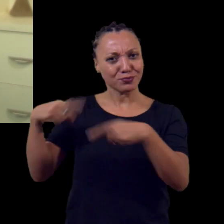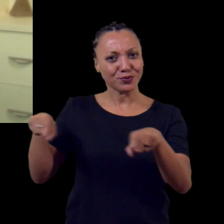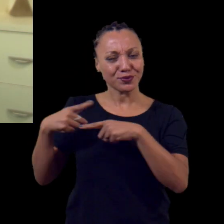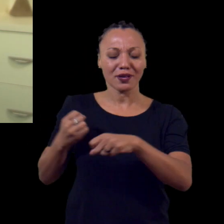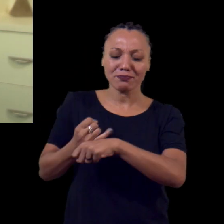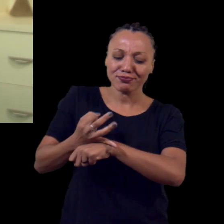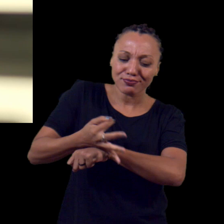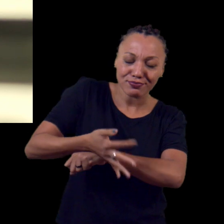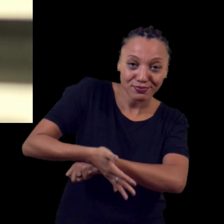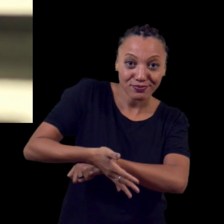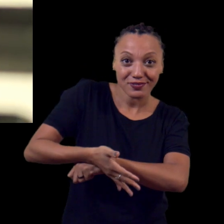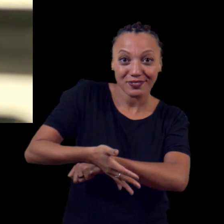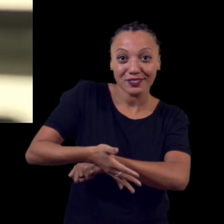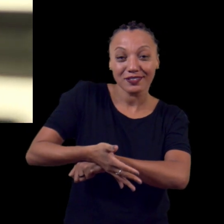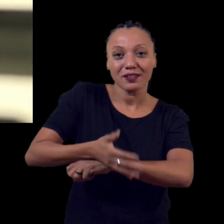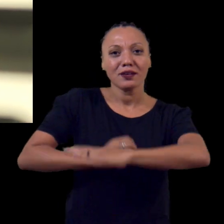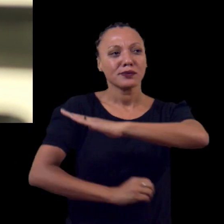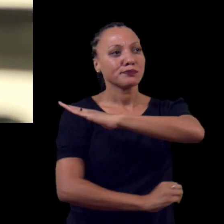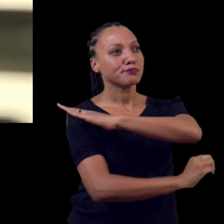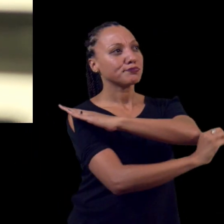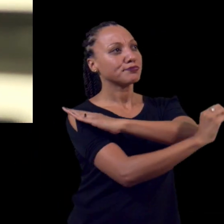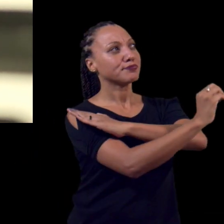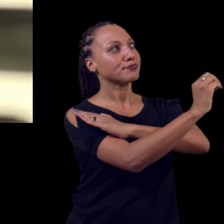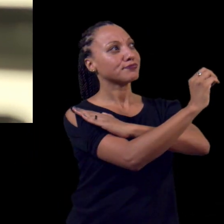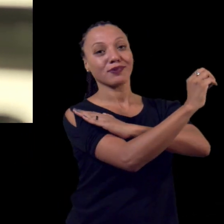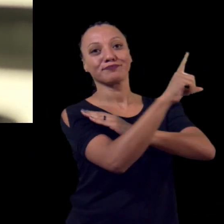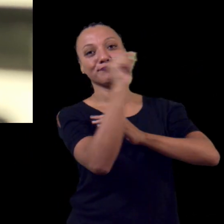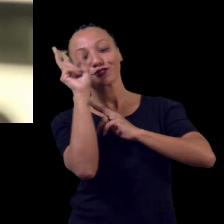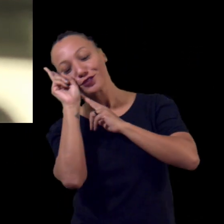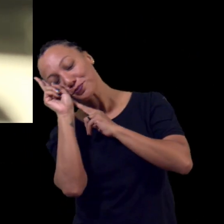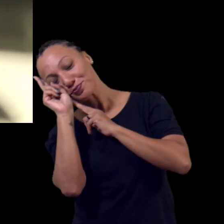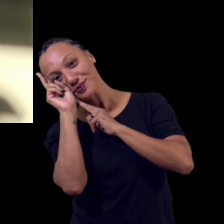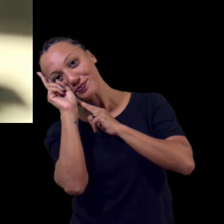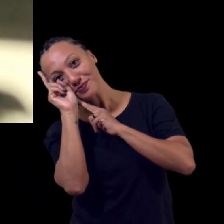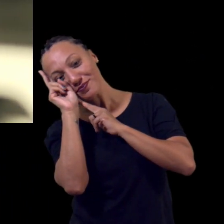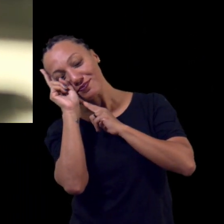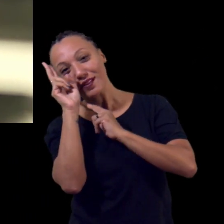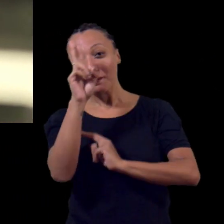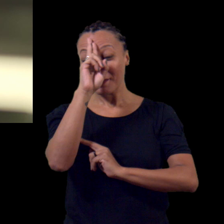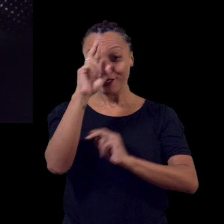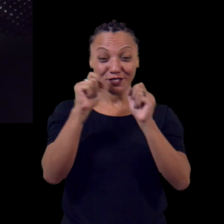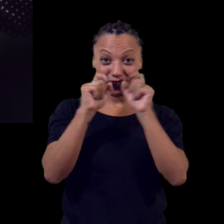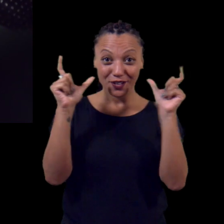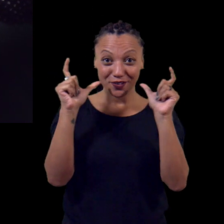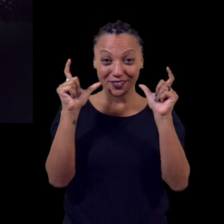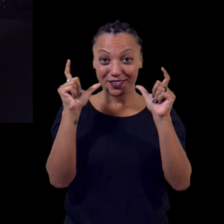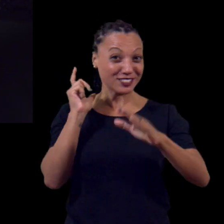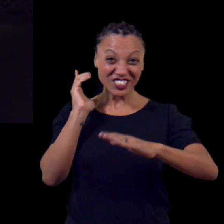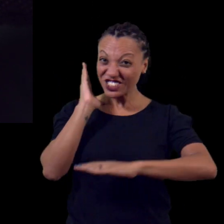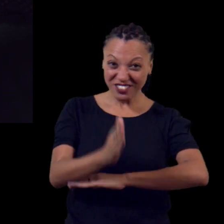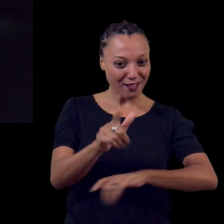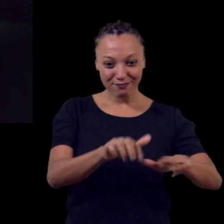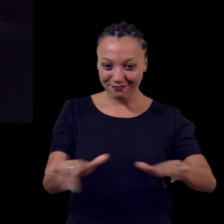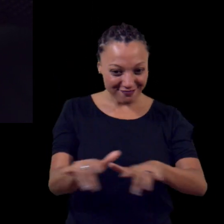já estava raiando, acordava depois do meio-dia, ia para o piano realizar aquele concerto